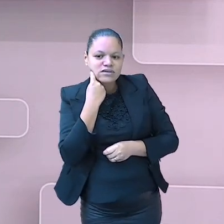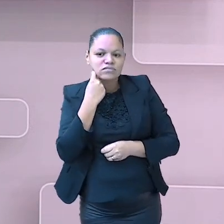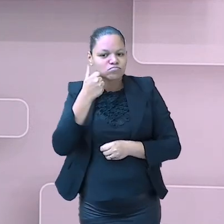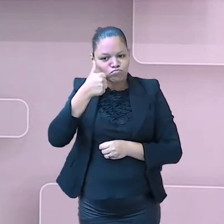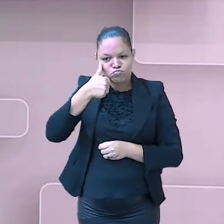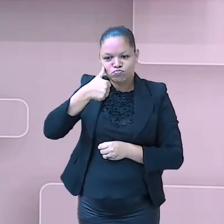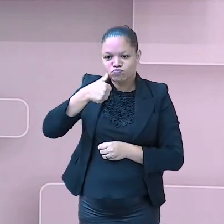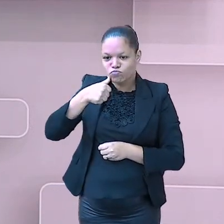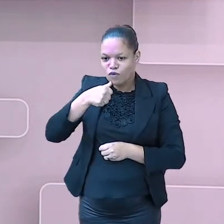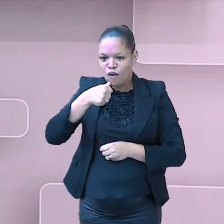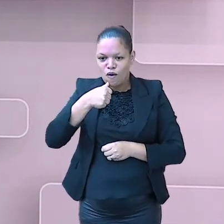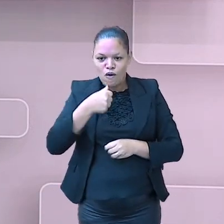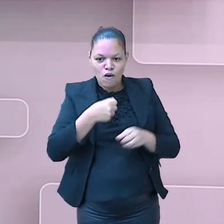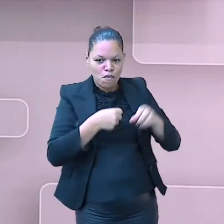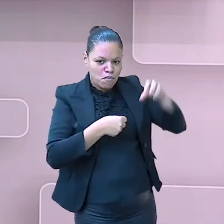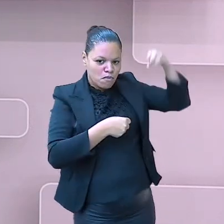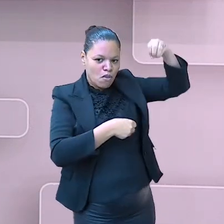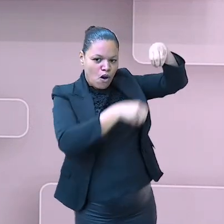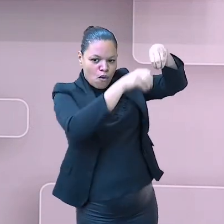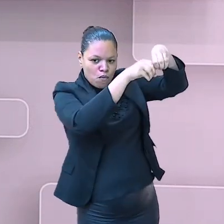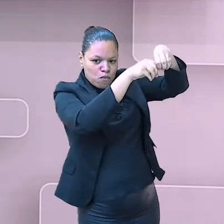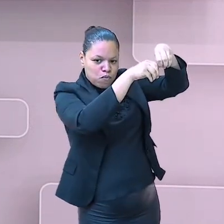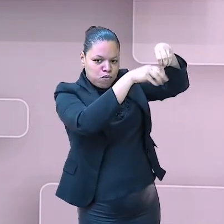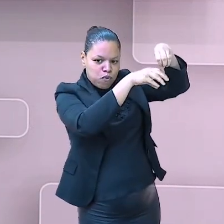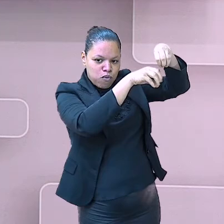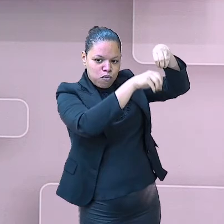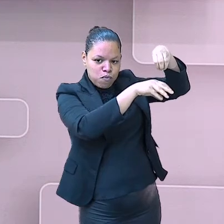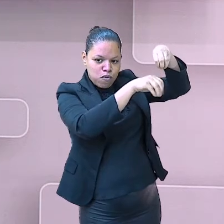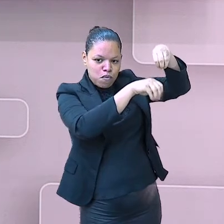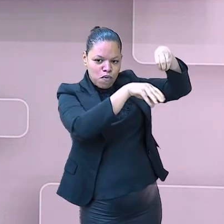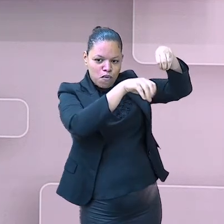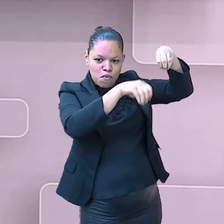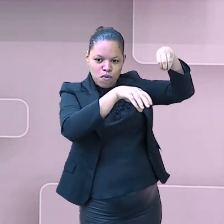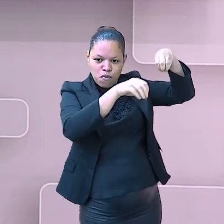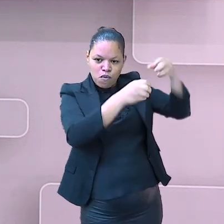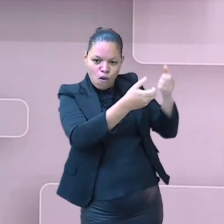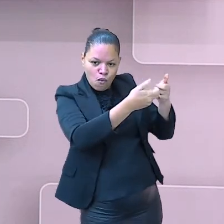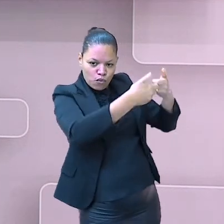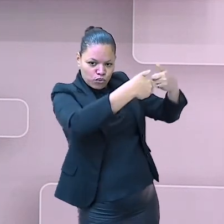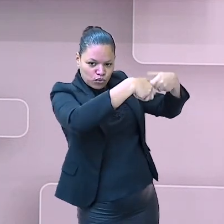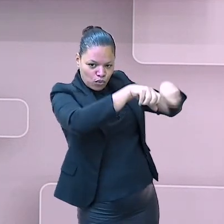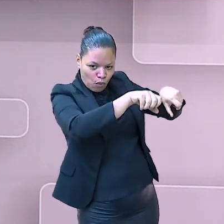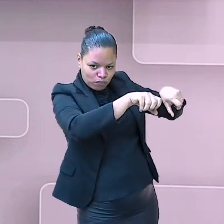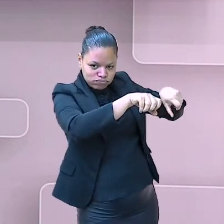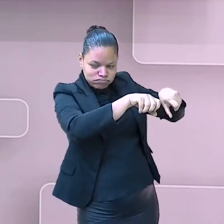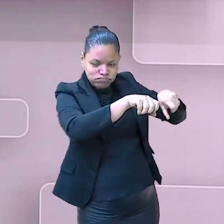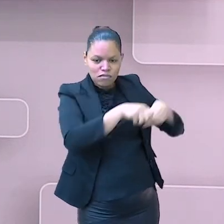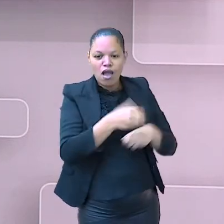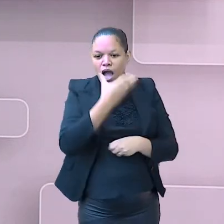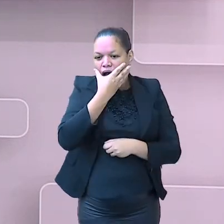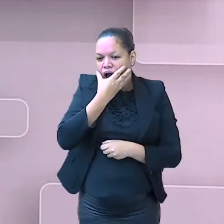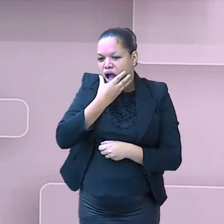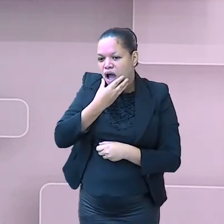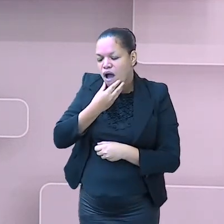espermatozoide, tá? Então é do lado de fora, não é dentro da fêmea.